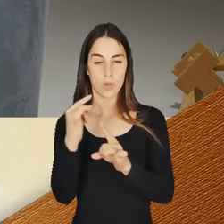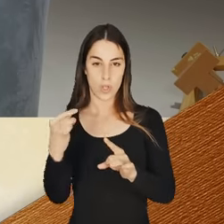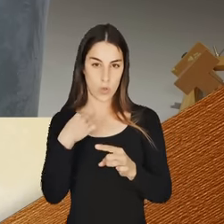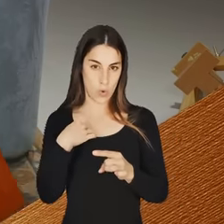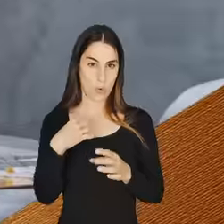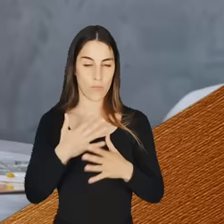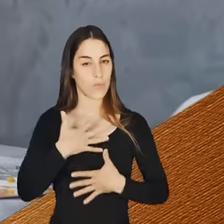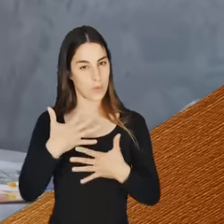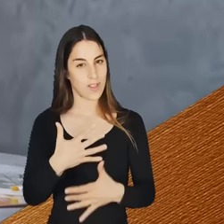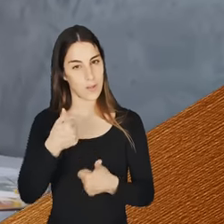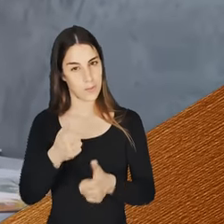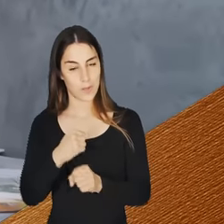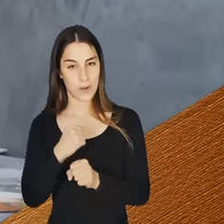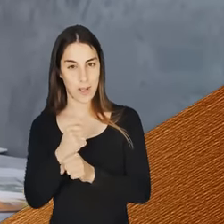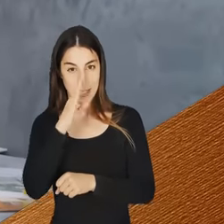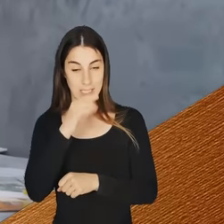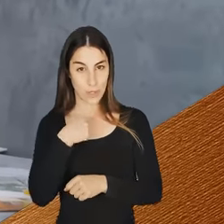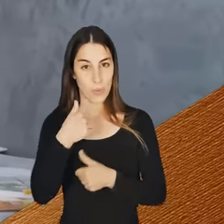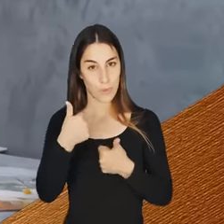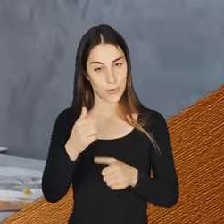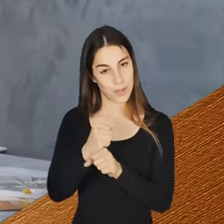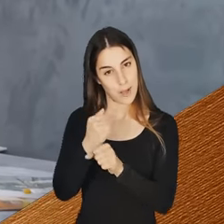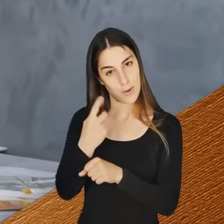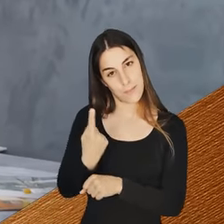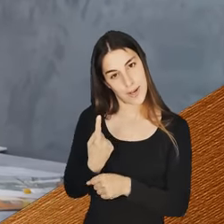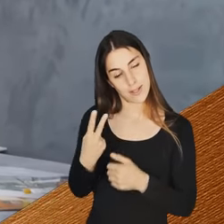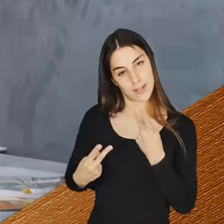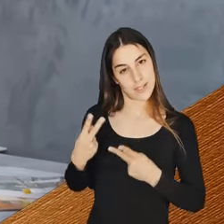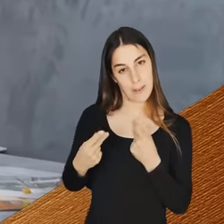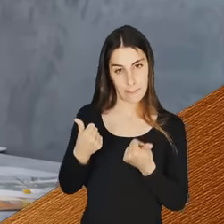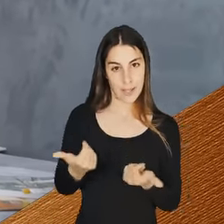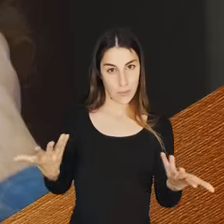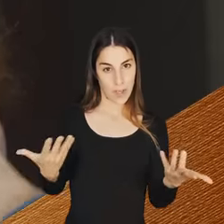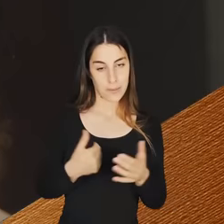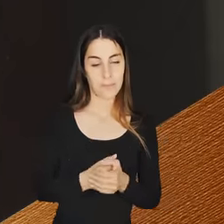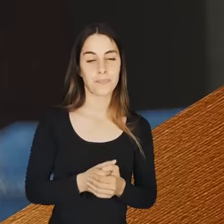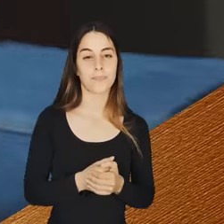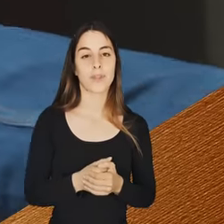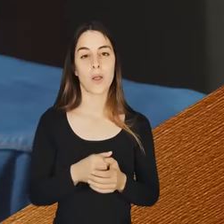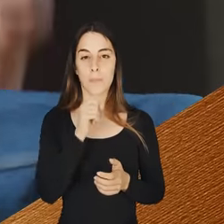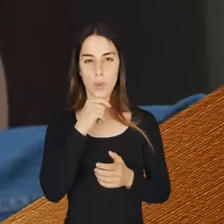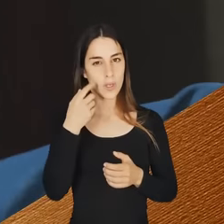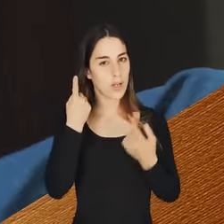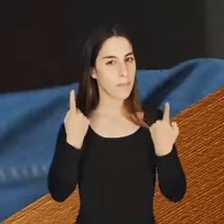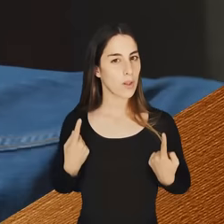e para se fazer um bom trabalho é preciso analisar bem, não é, Joana? Vou deixar aqui. Não sei se podias tirar o cabelinho da frente.